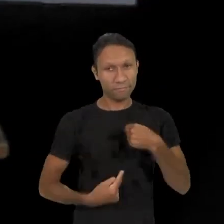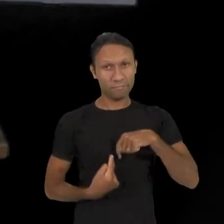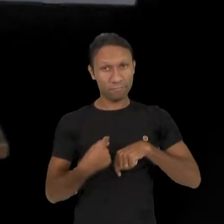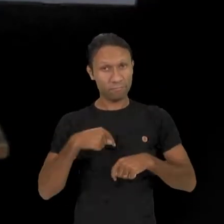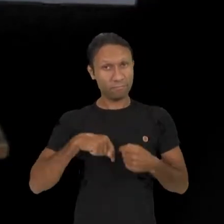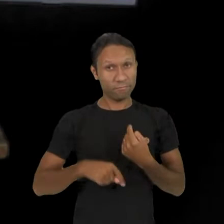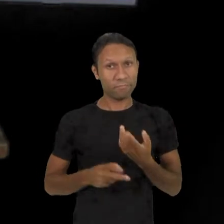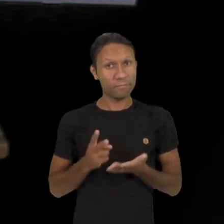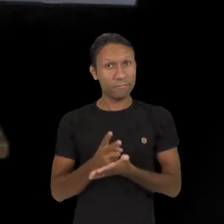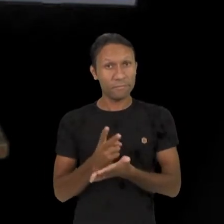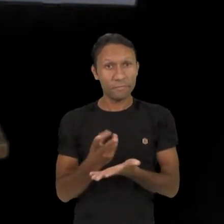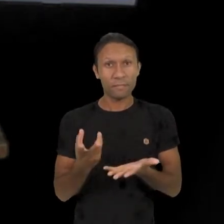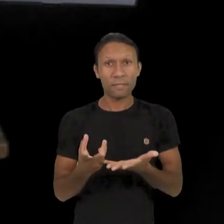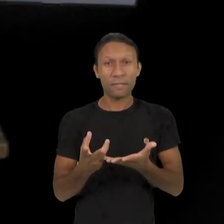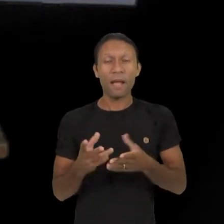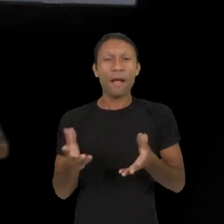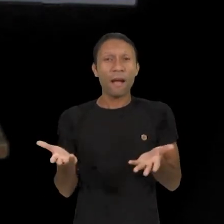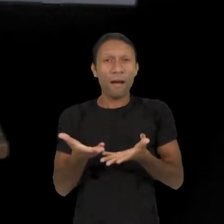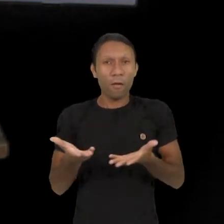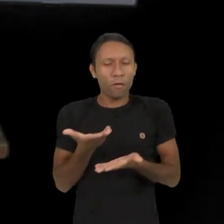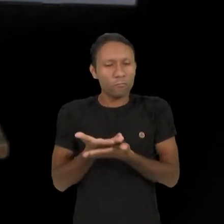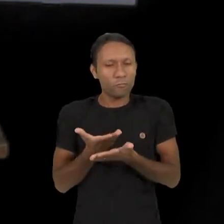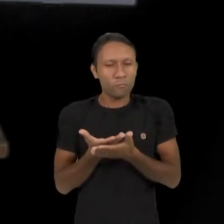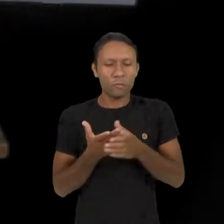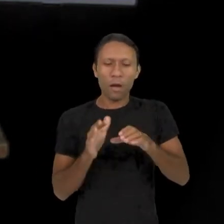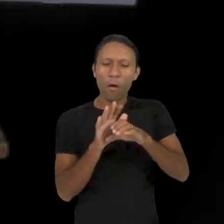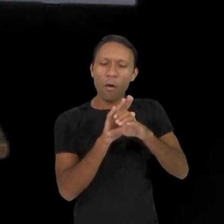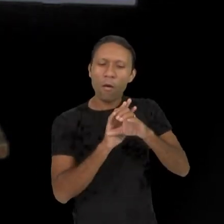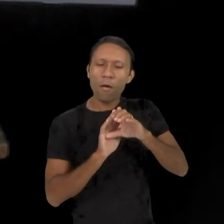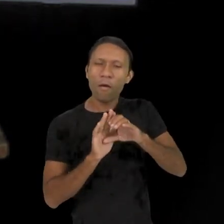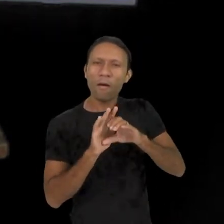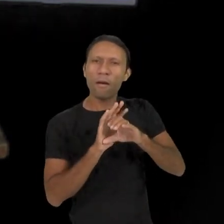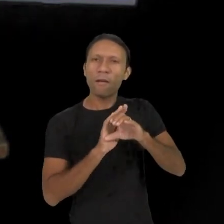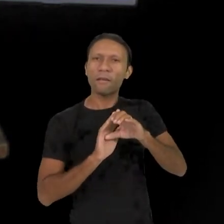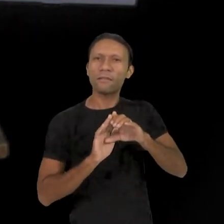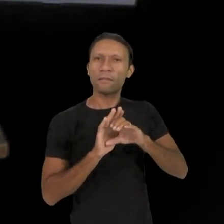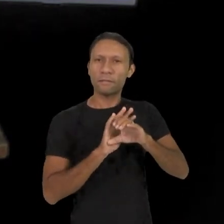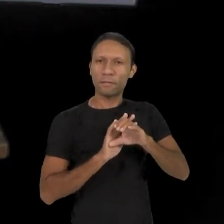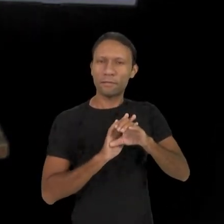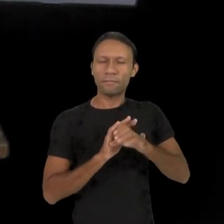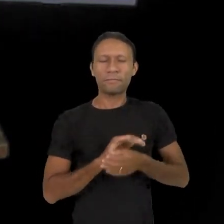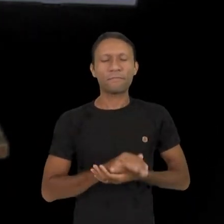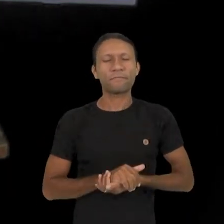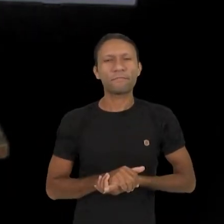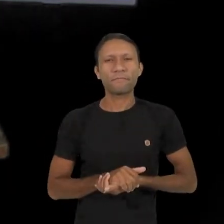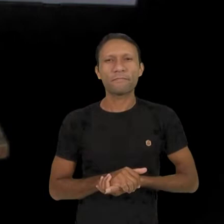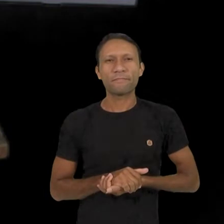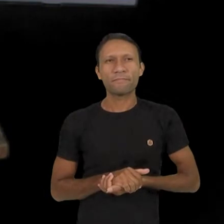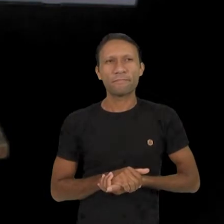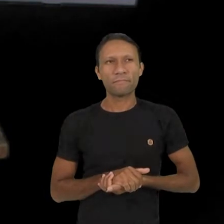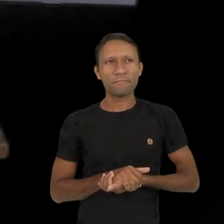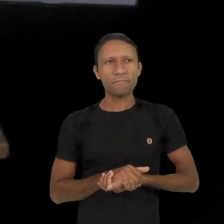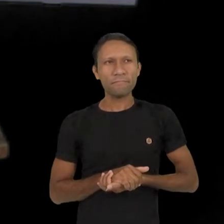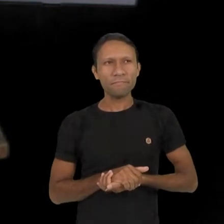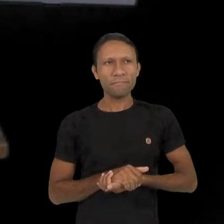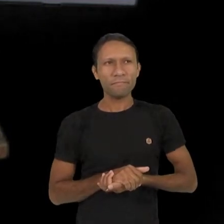citosol e as organelas mergulhadas nesse citosol.